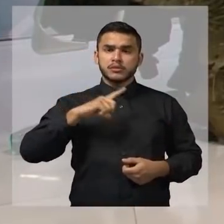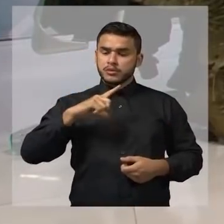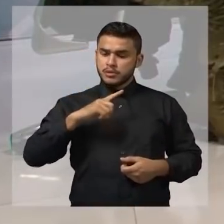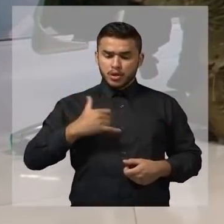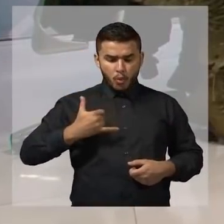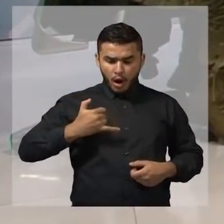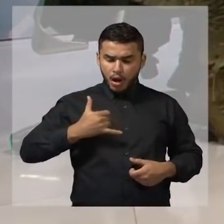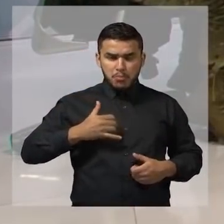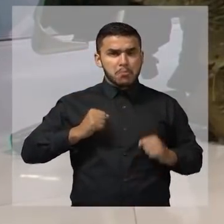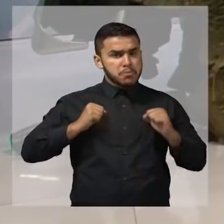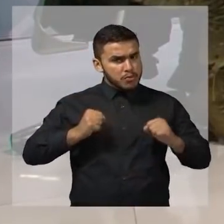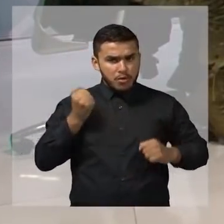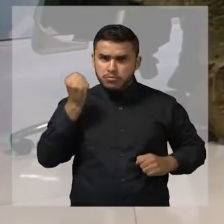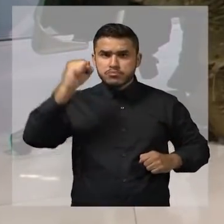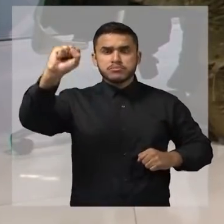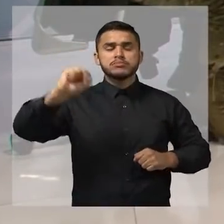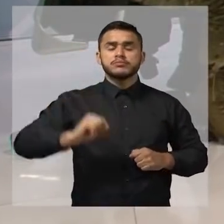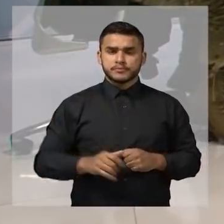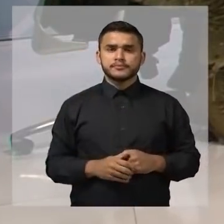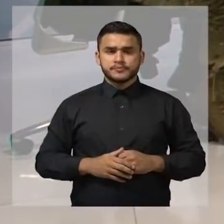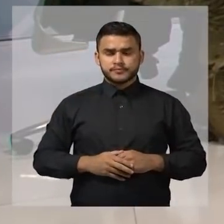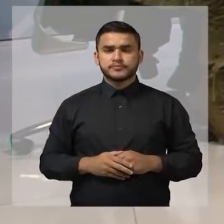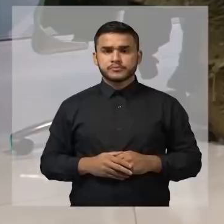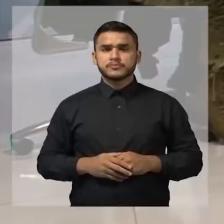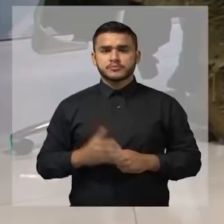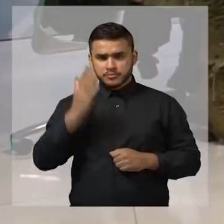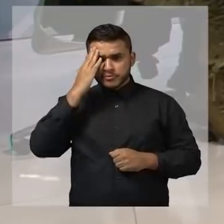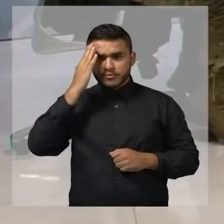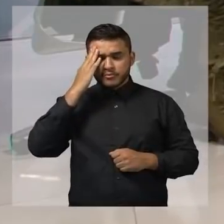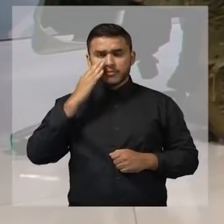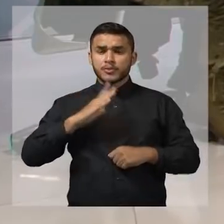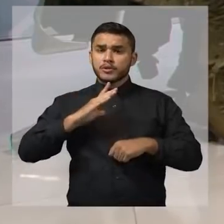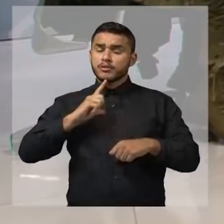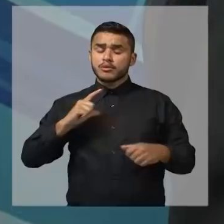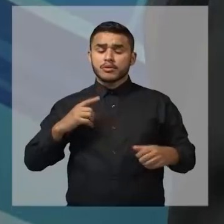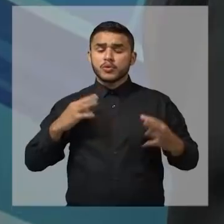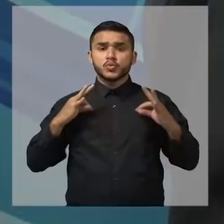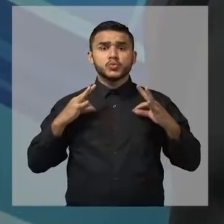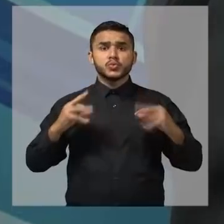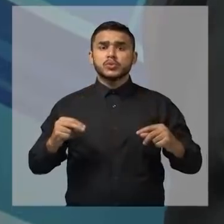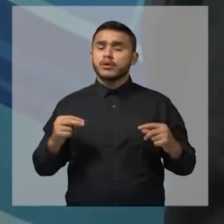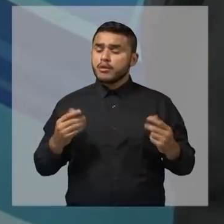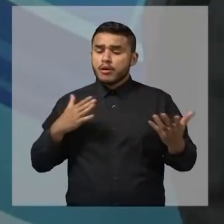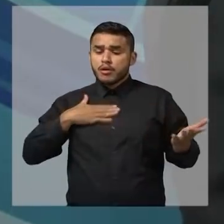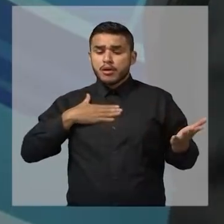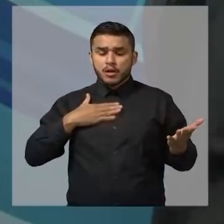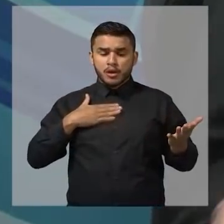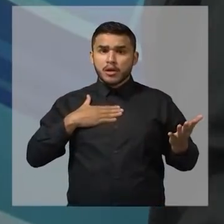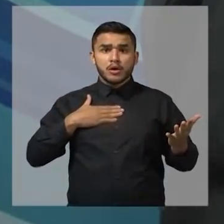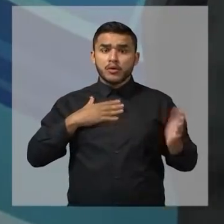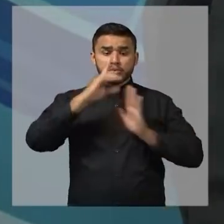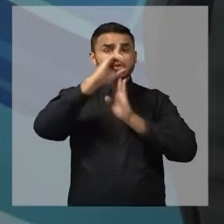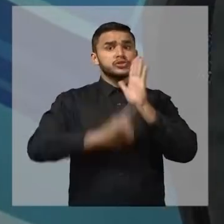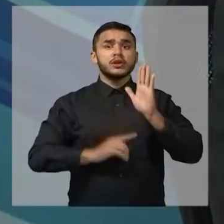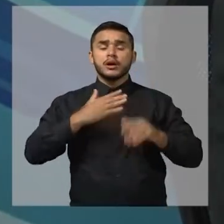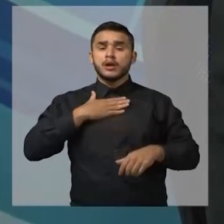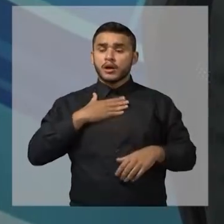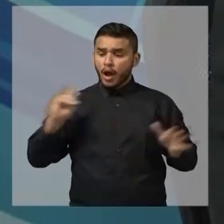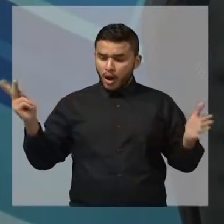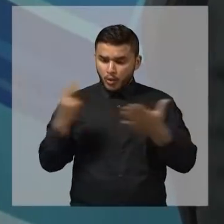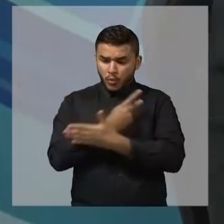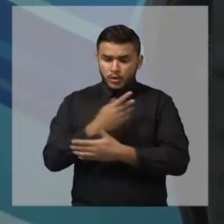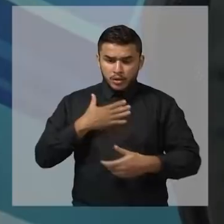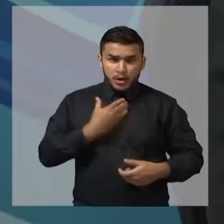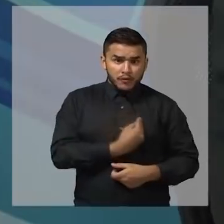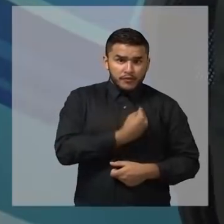de ilicitude, que os mais modernos chamam de antijuridicidade, né? É um atributo da legítima defesa, no caso de vocês,